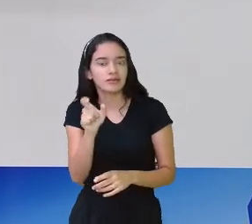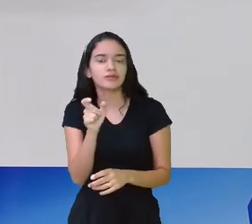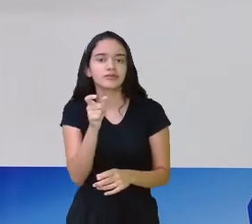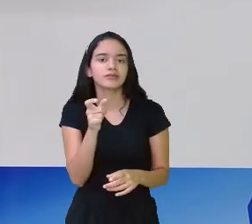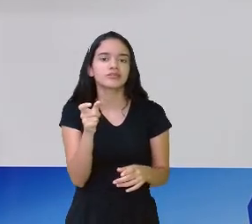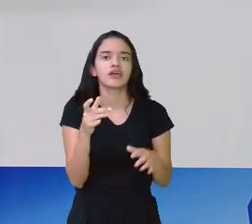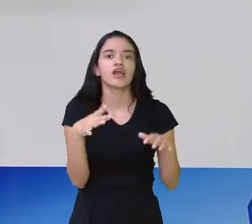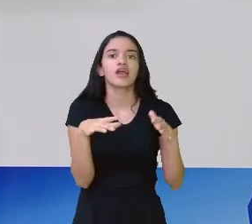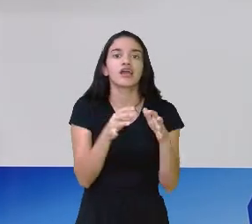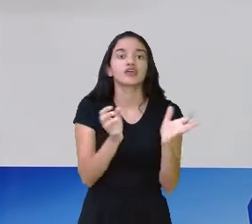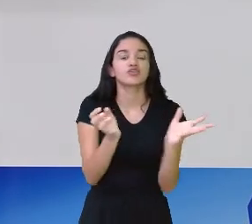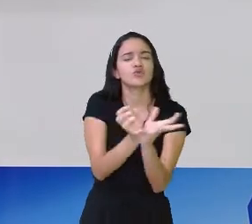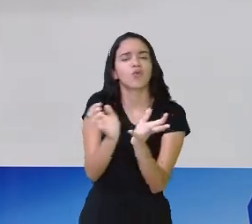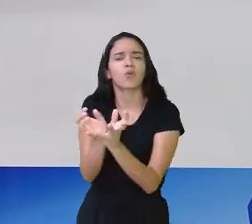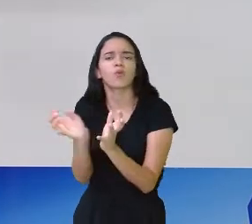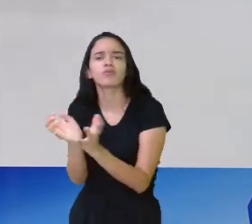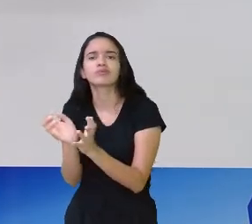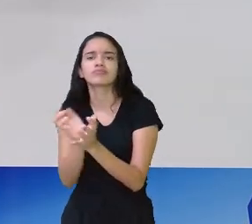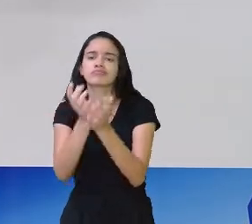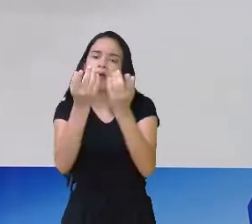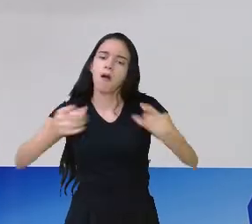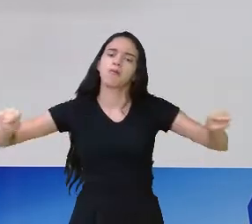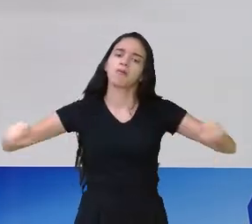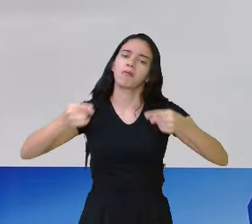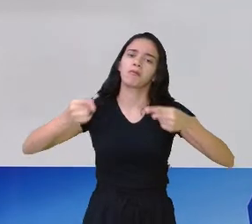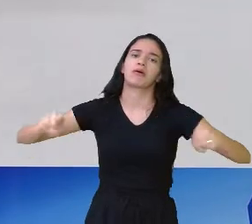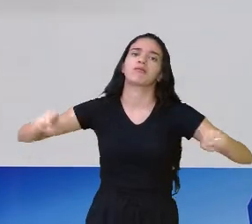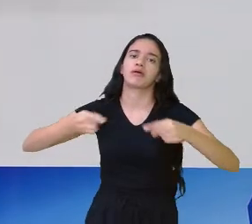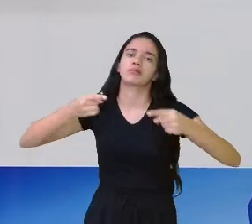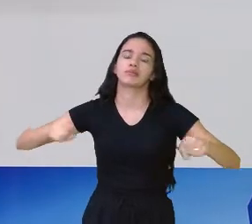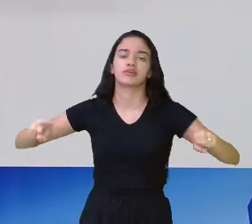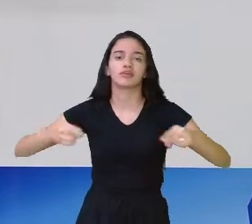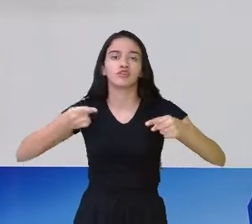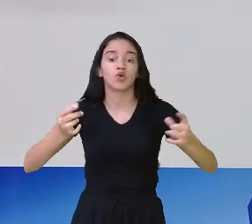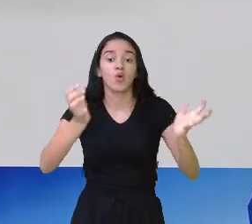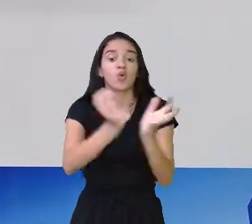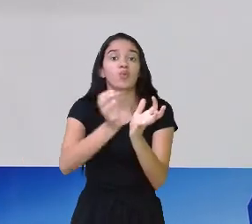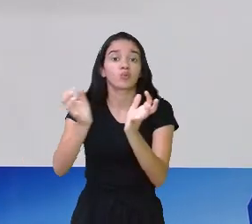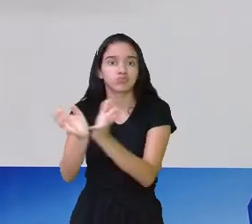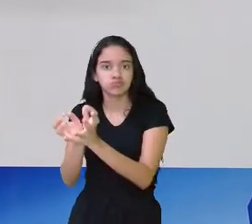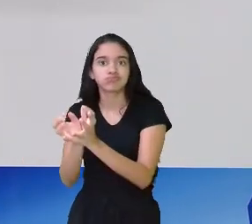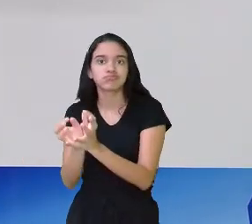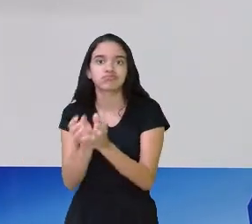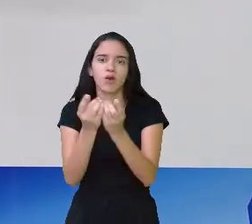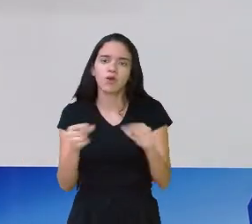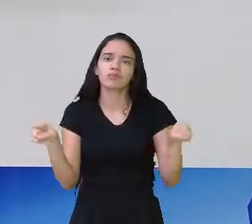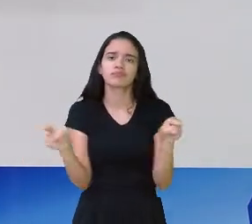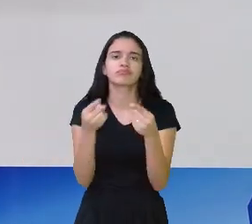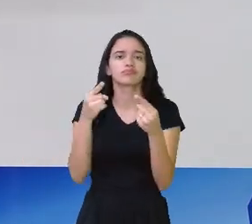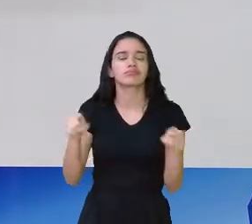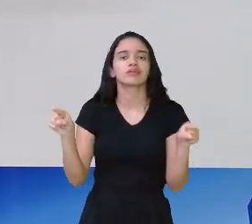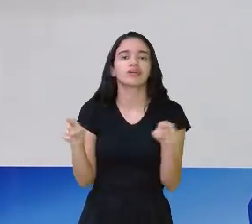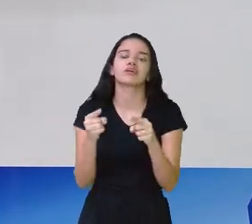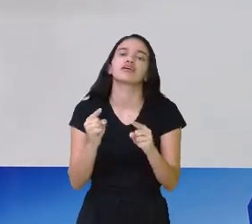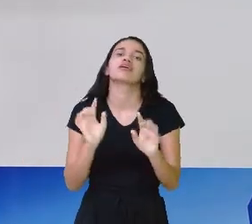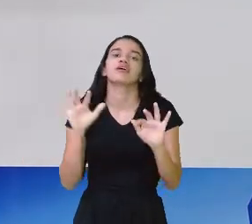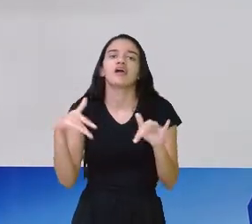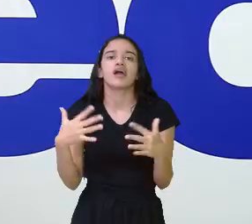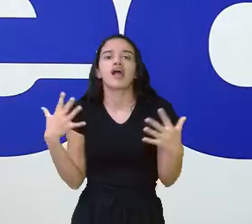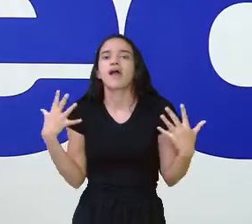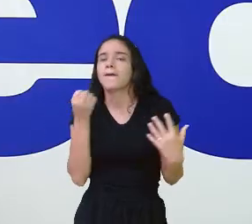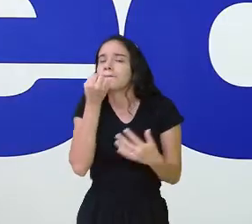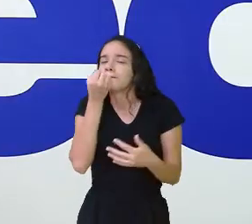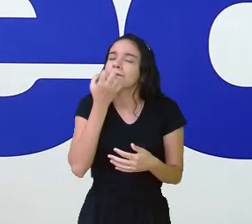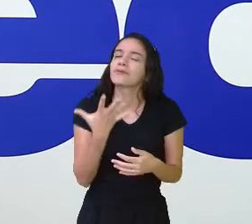Gine? Isso. Eu gosto muito da ideia do orquestrado, né? Um conjunto orquestrado, é um conjunto bem